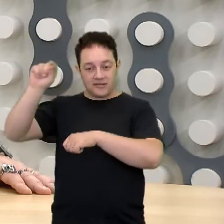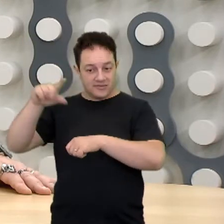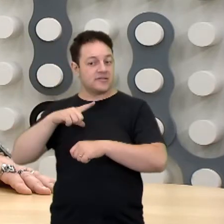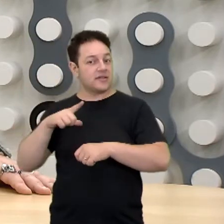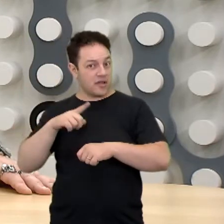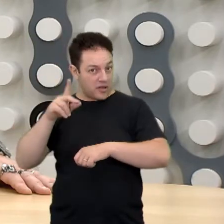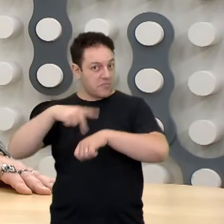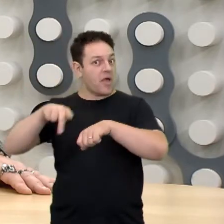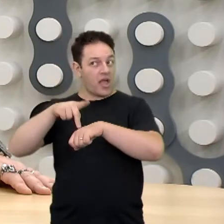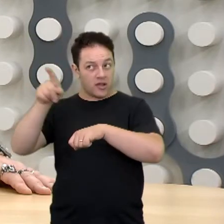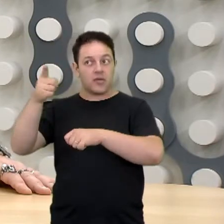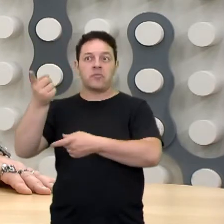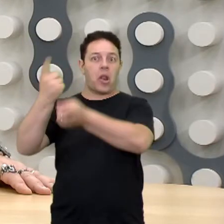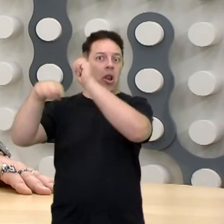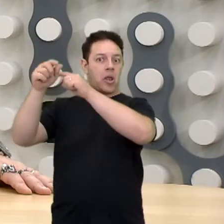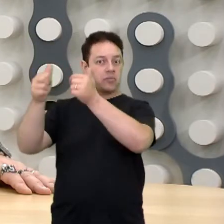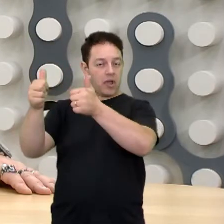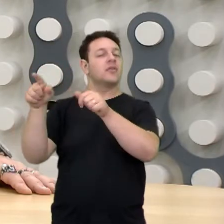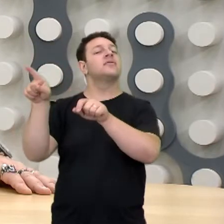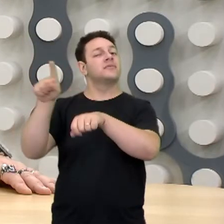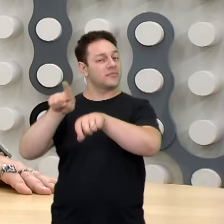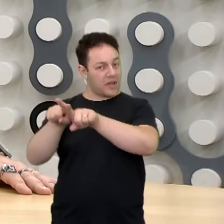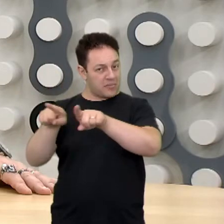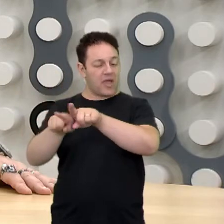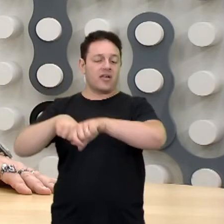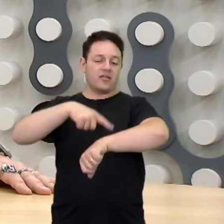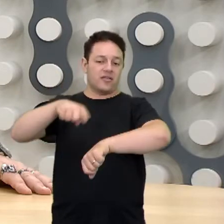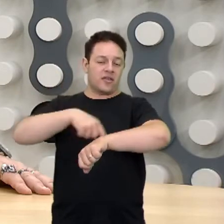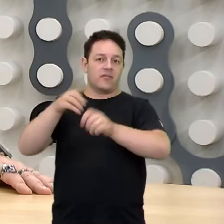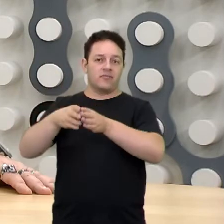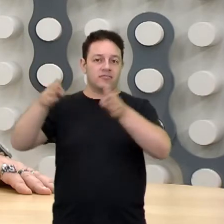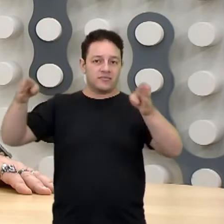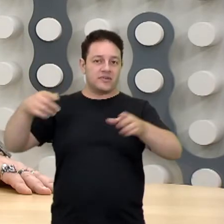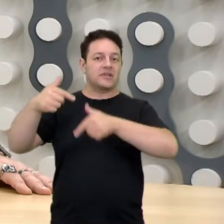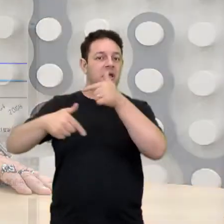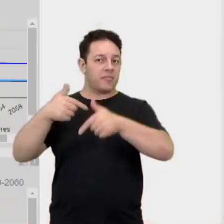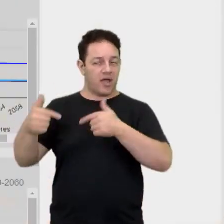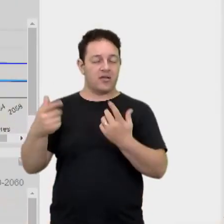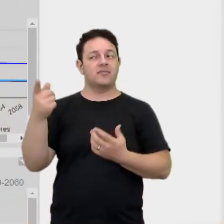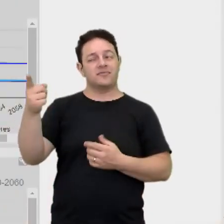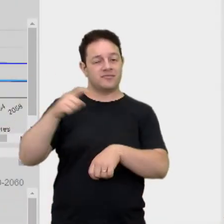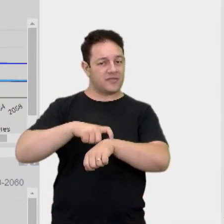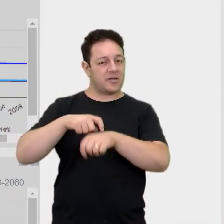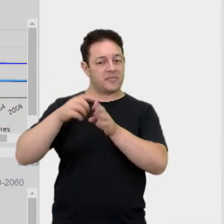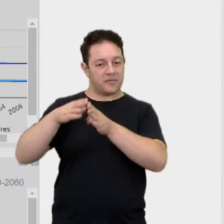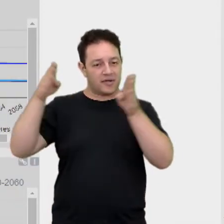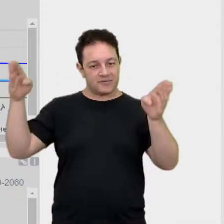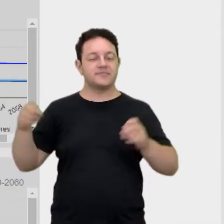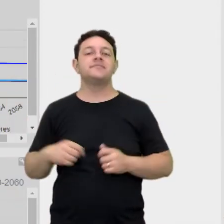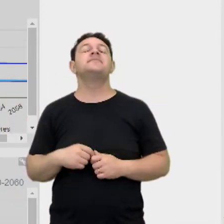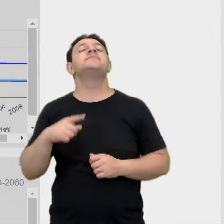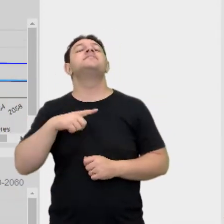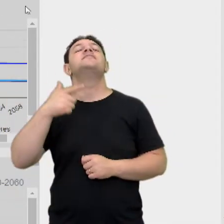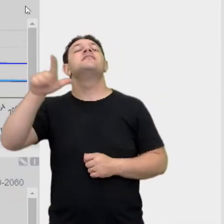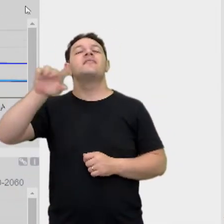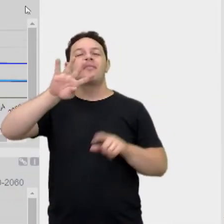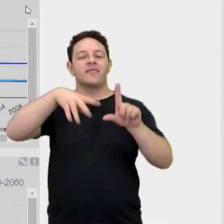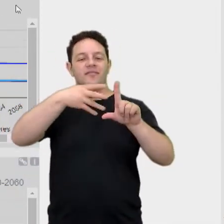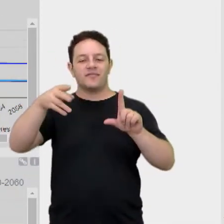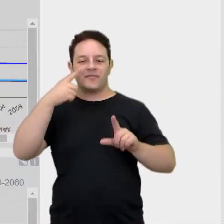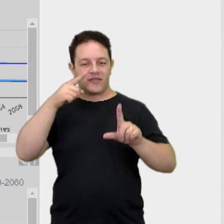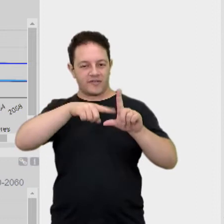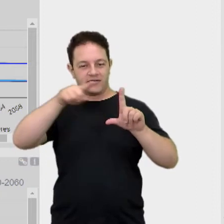países desenvolvidos, tá certo? E aí nós temos outros gráficos aqui. Nós vamos ter aí o gráfico de distribuição percentual